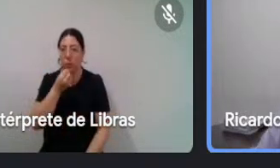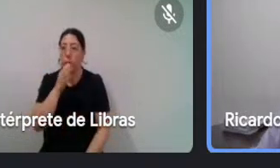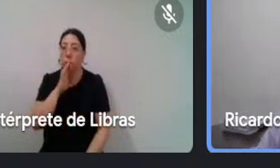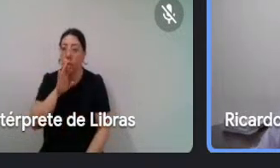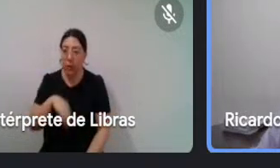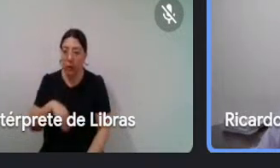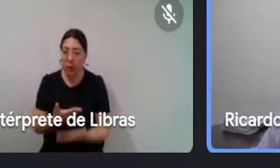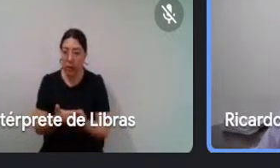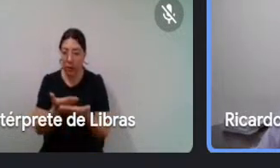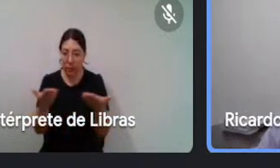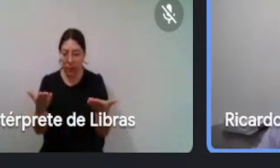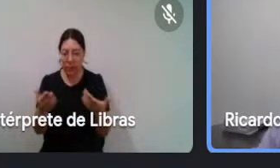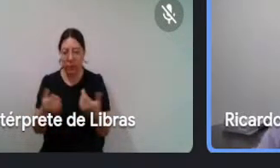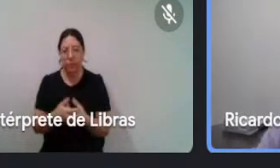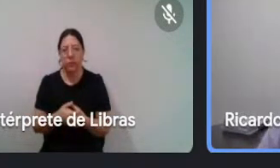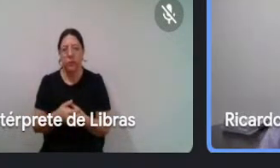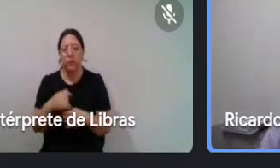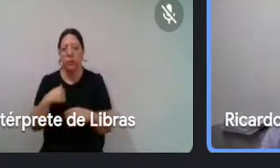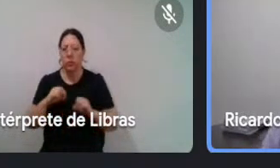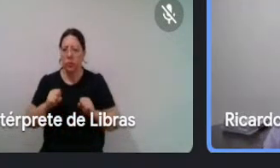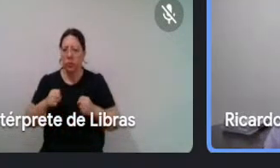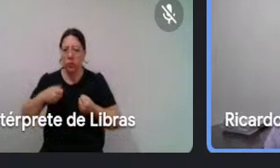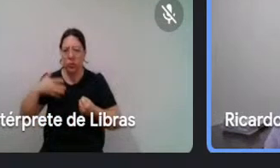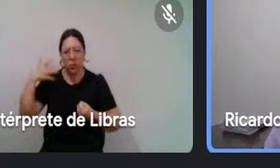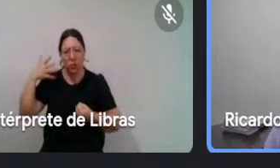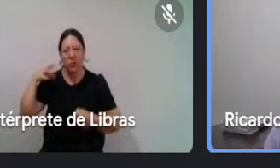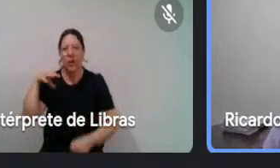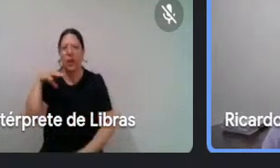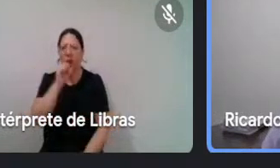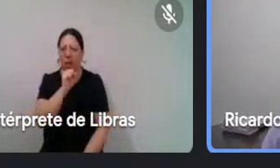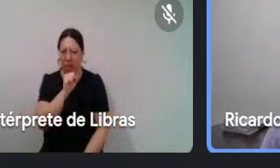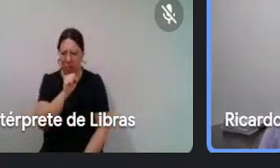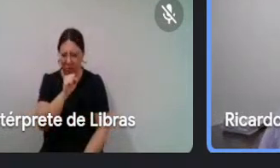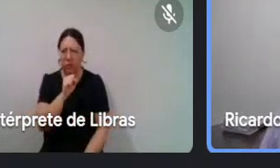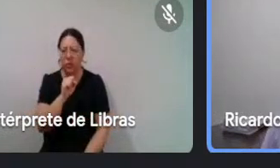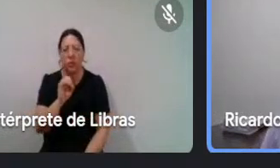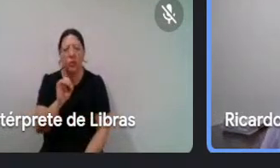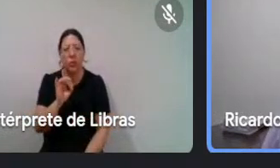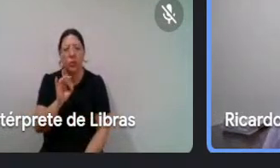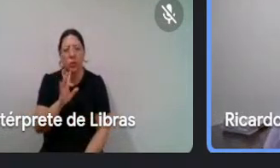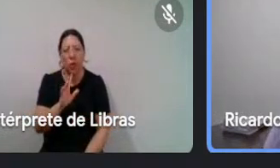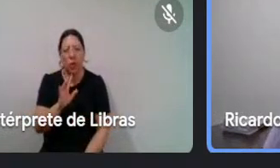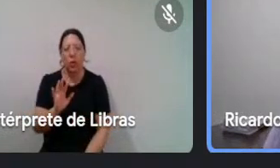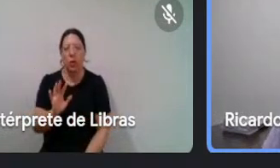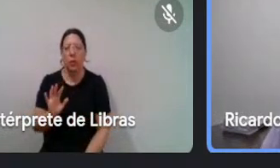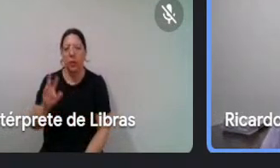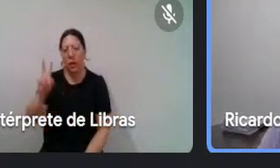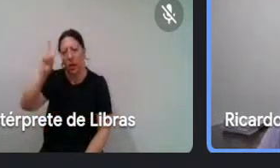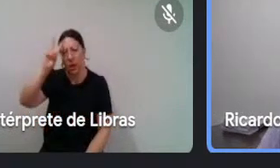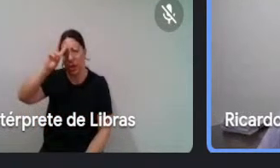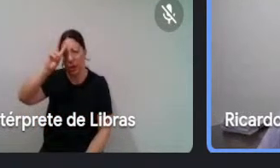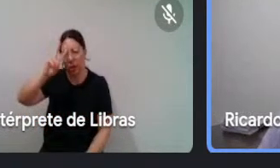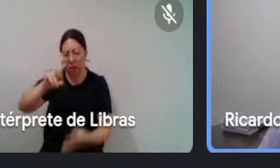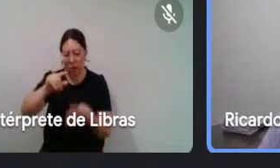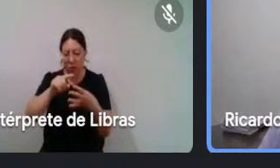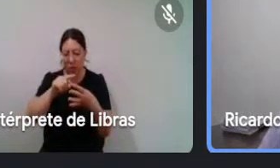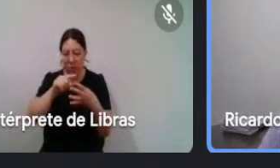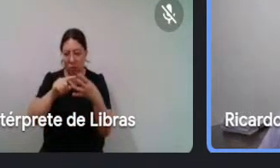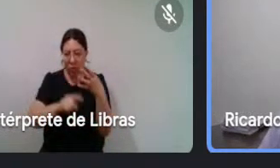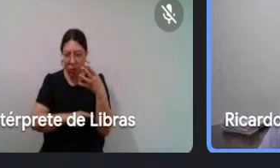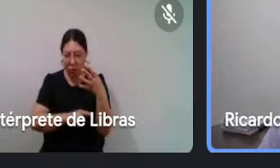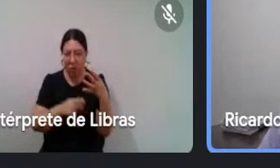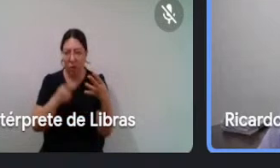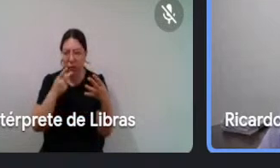Fazer uma sustentação rápida, na verdade, é para reiterar que os itens que foram